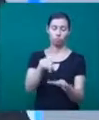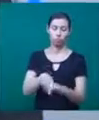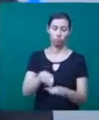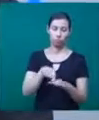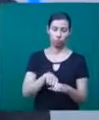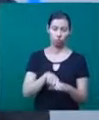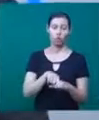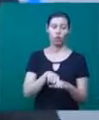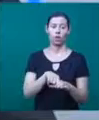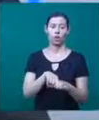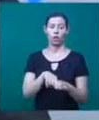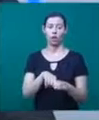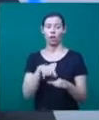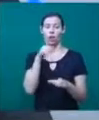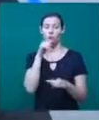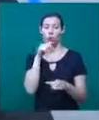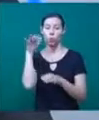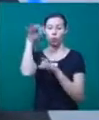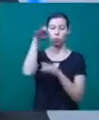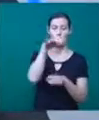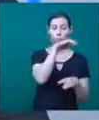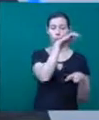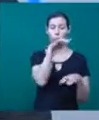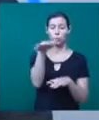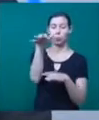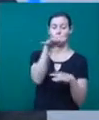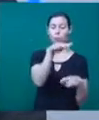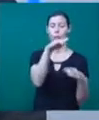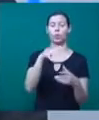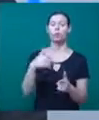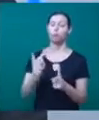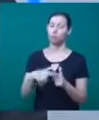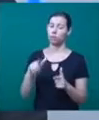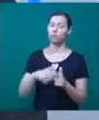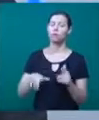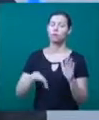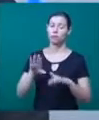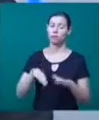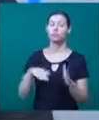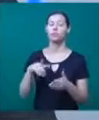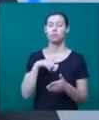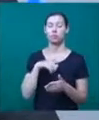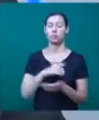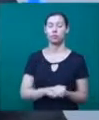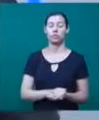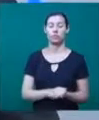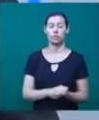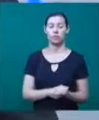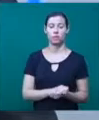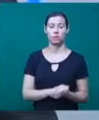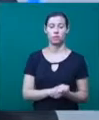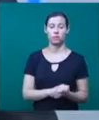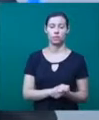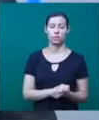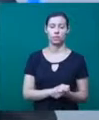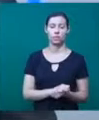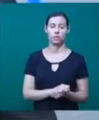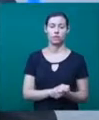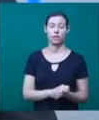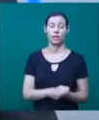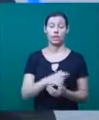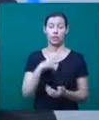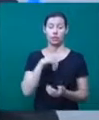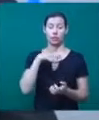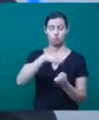de sequeiro, e os problemas que advêm dessa tecnologia no campo. Então, o evento está amplamente. Teremos também a apresentação